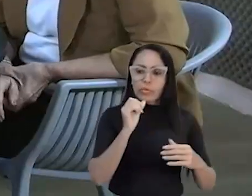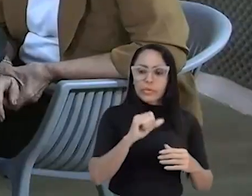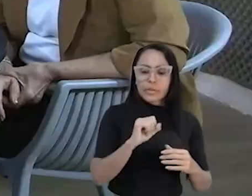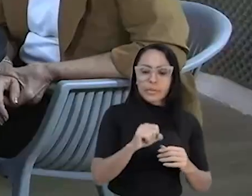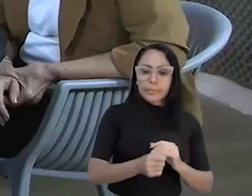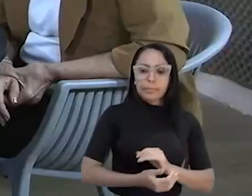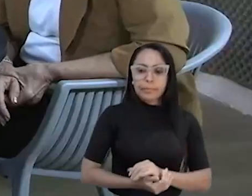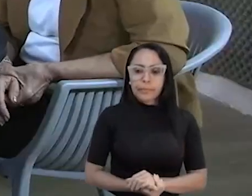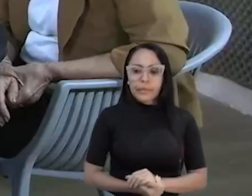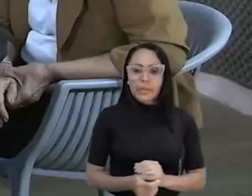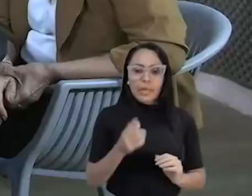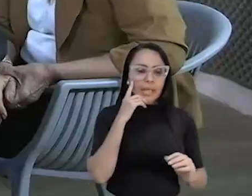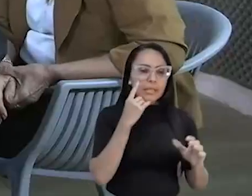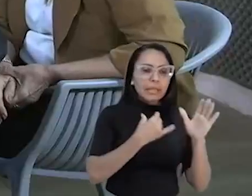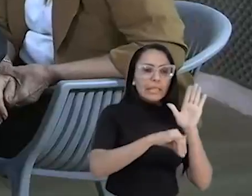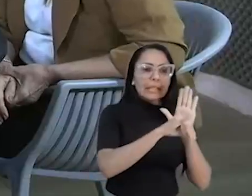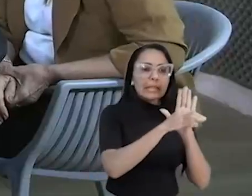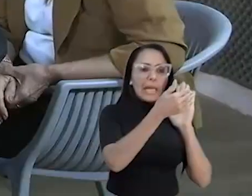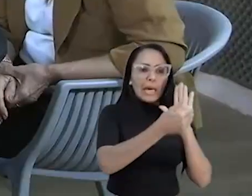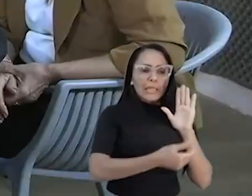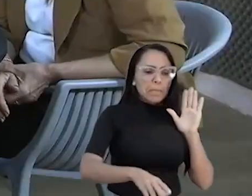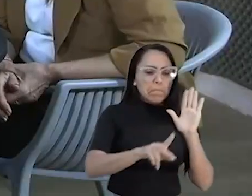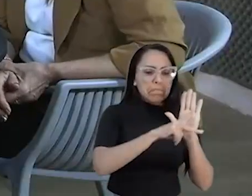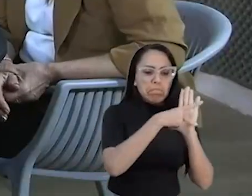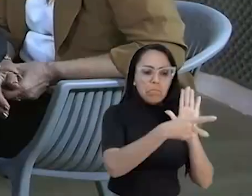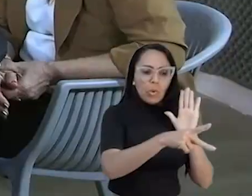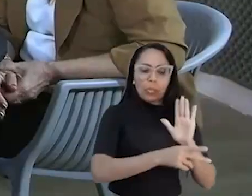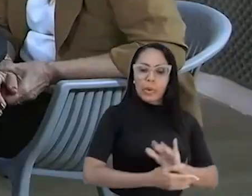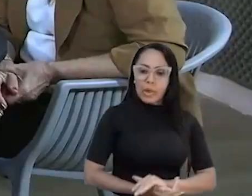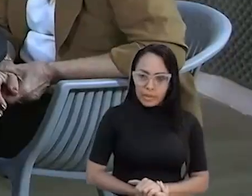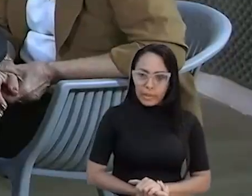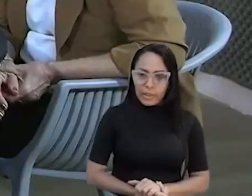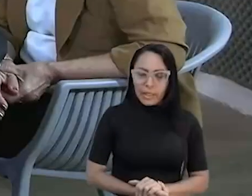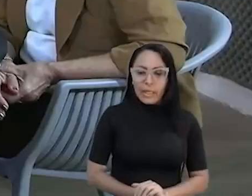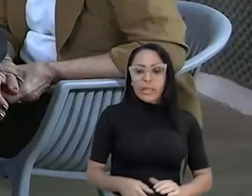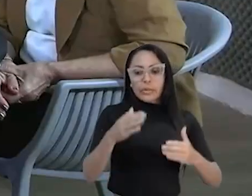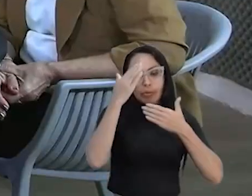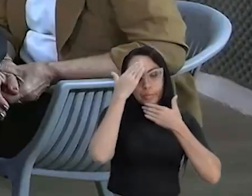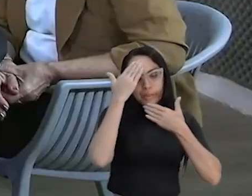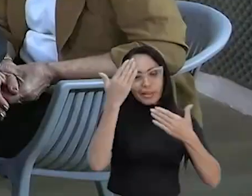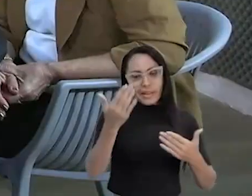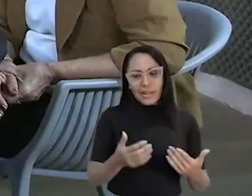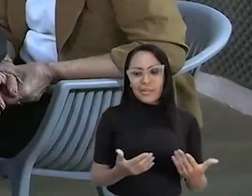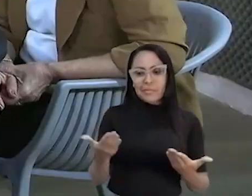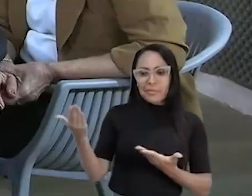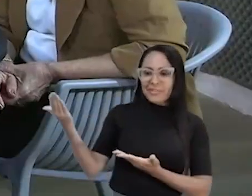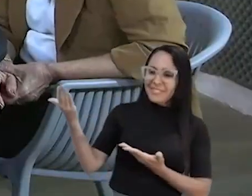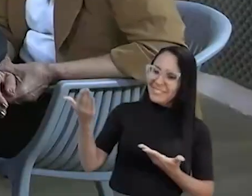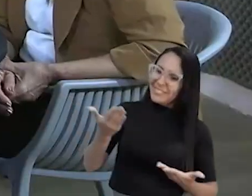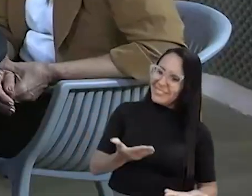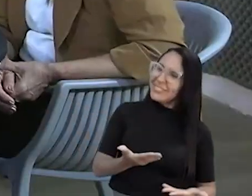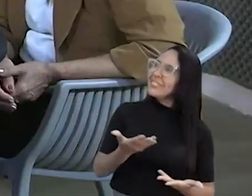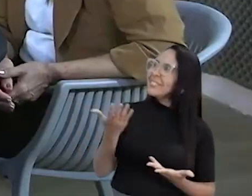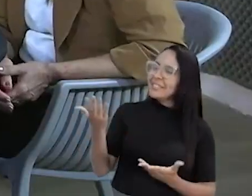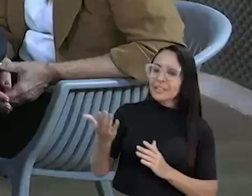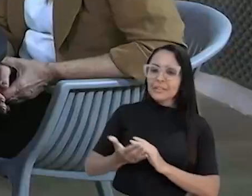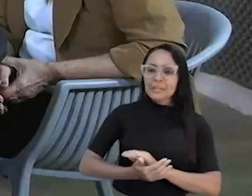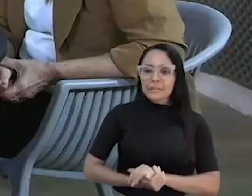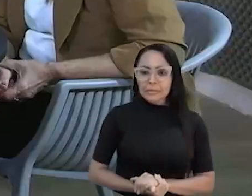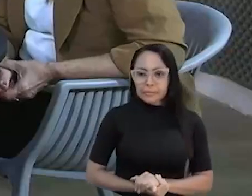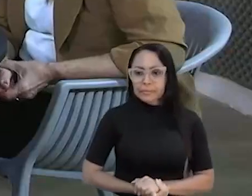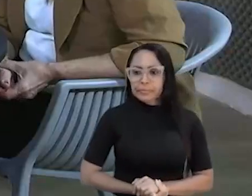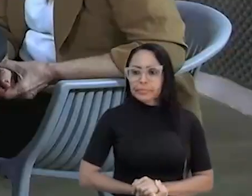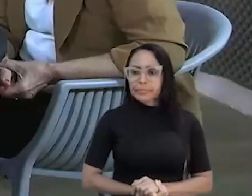essa identidade, né? Que é uma identidade tão forte. Então, obrigada por vocês estarem aqui com a gente. Eu passo a palavra aqui